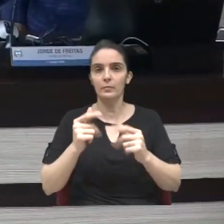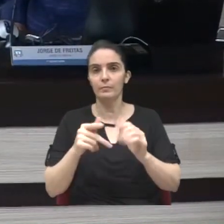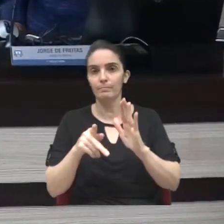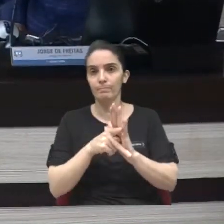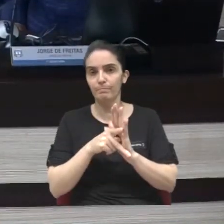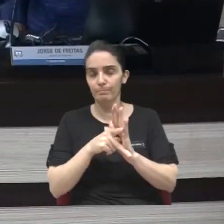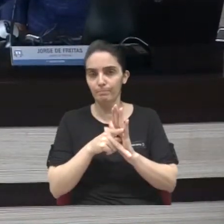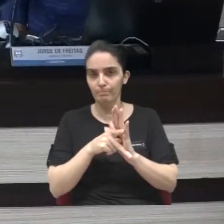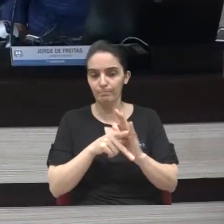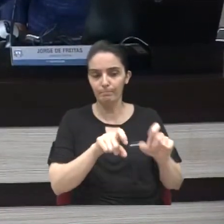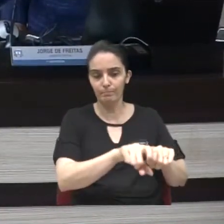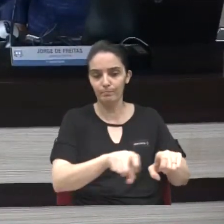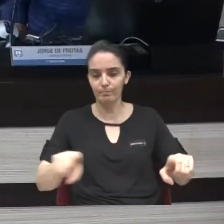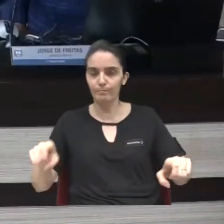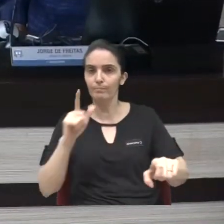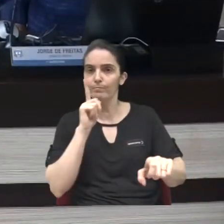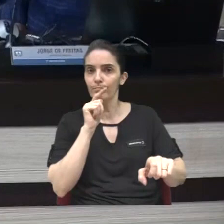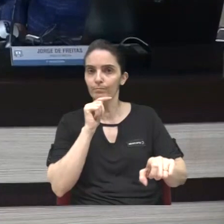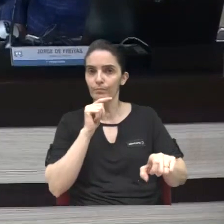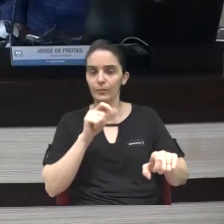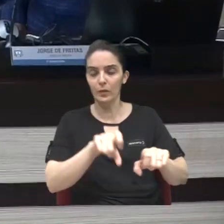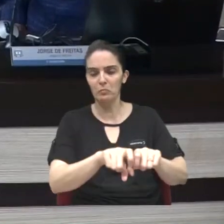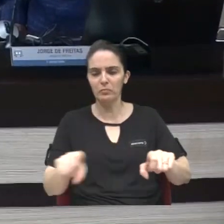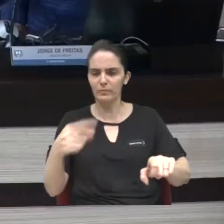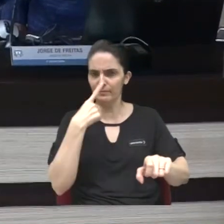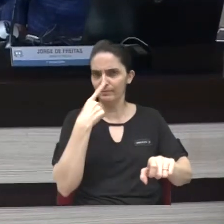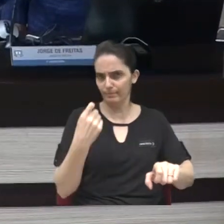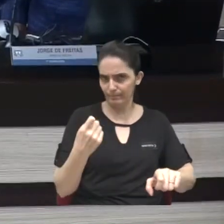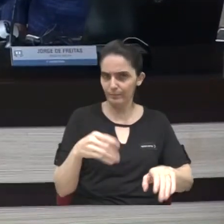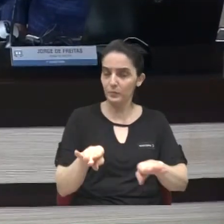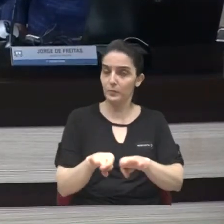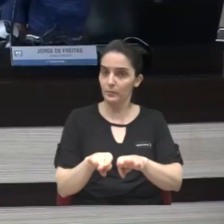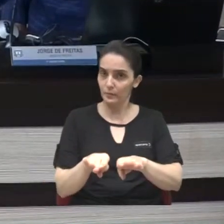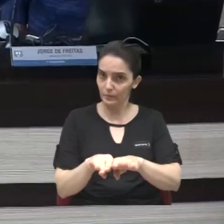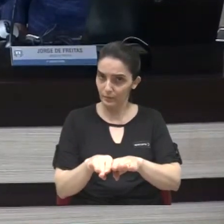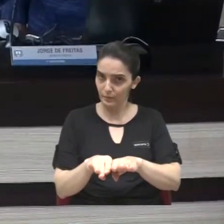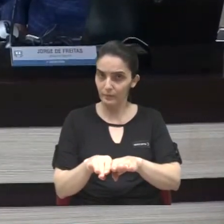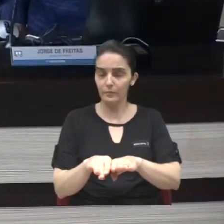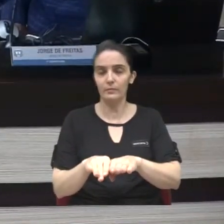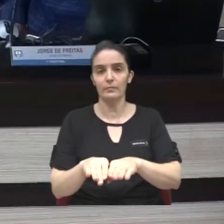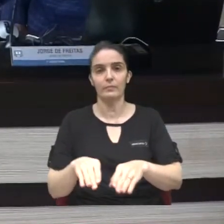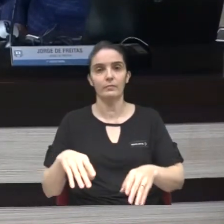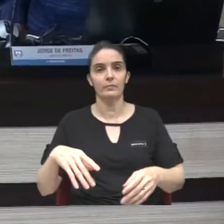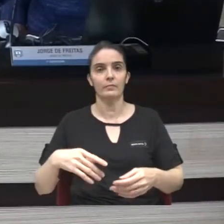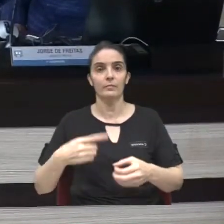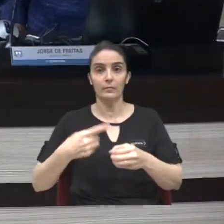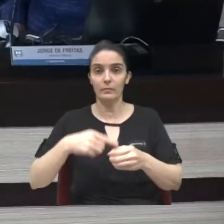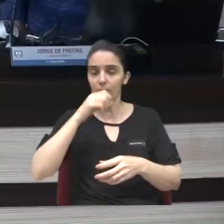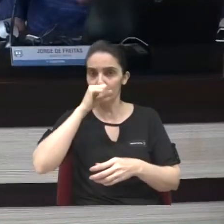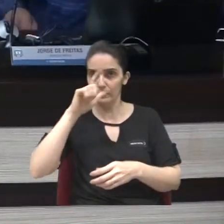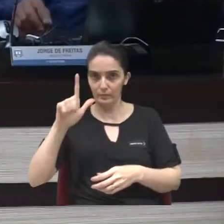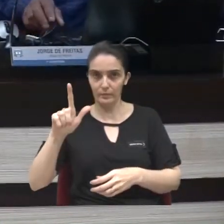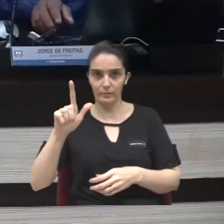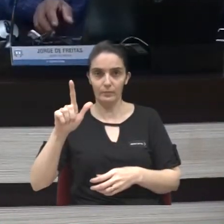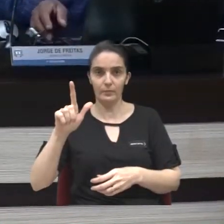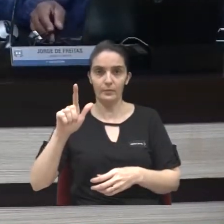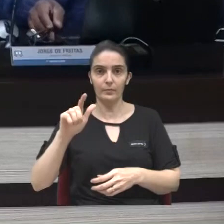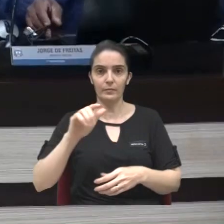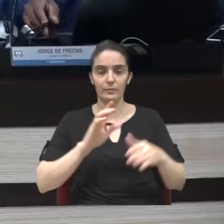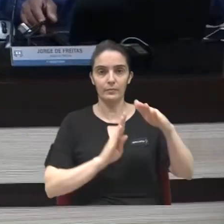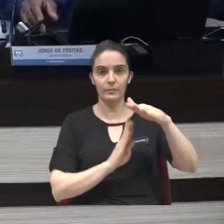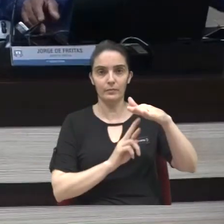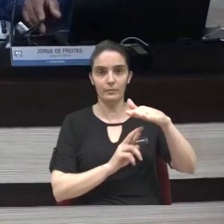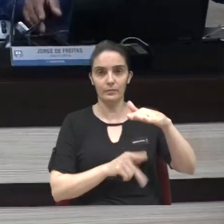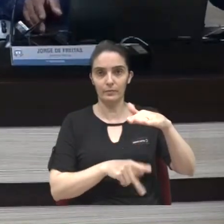de água, esgoto e esgotos sanitários de Limeira, e a BRK Ambiental e a